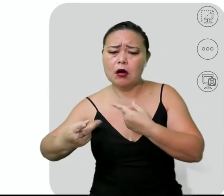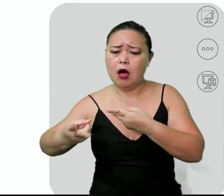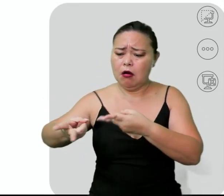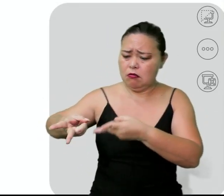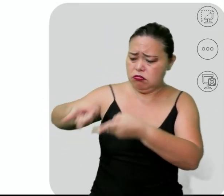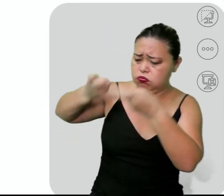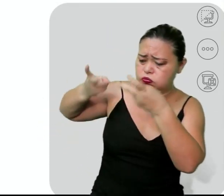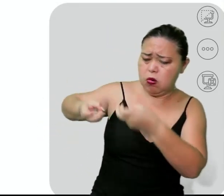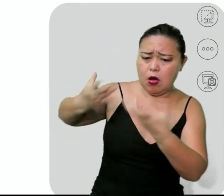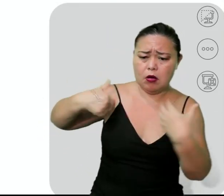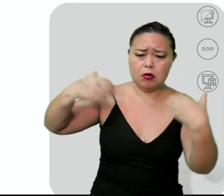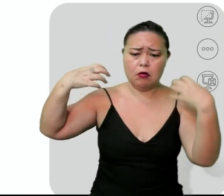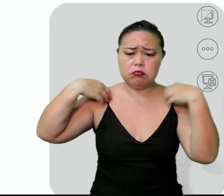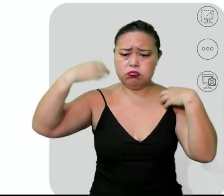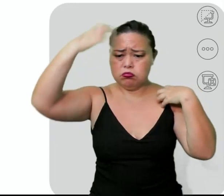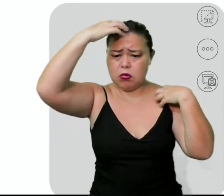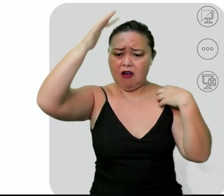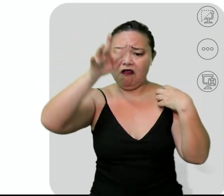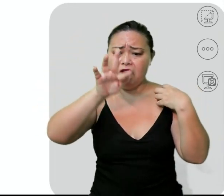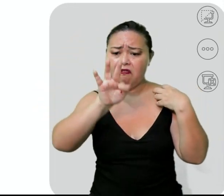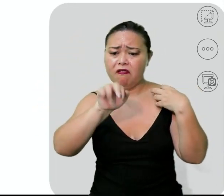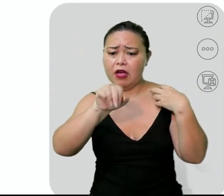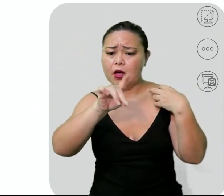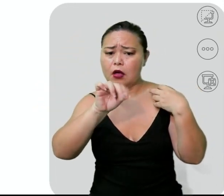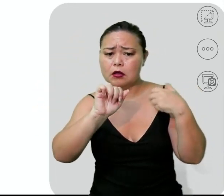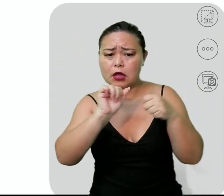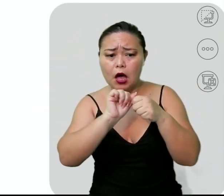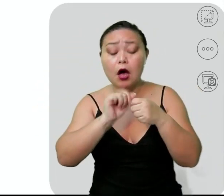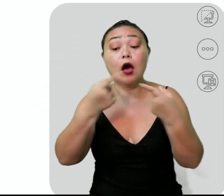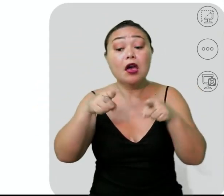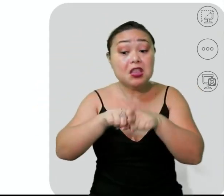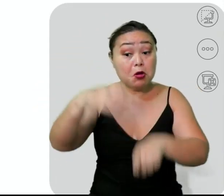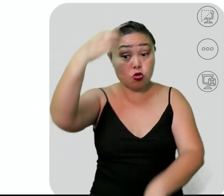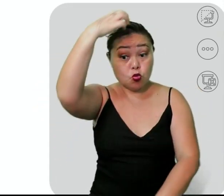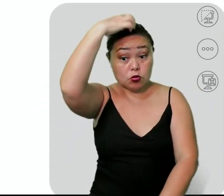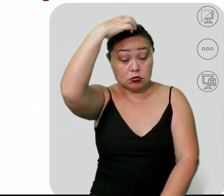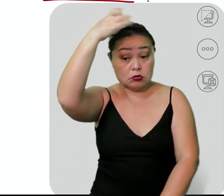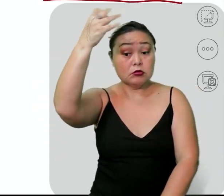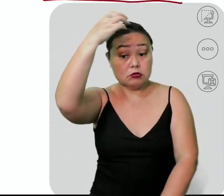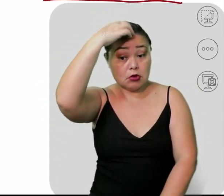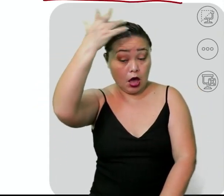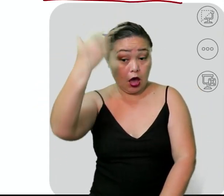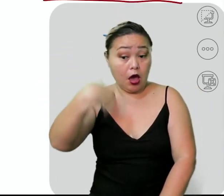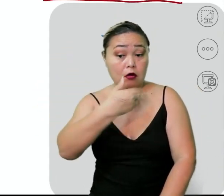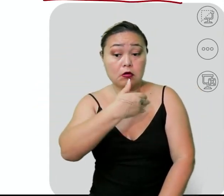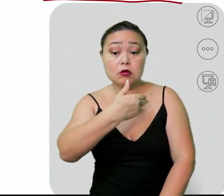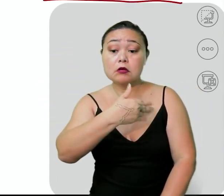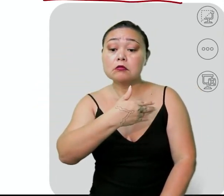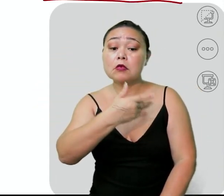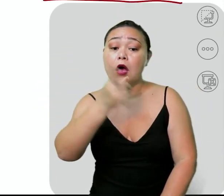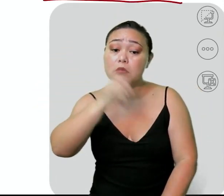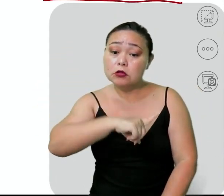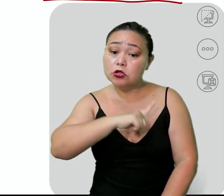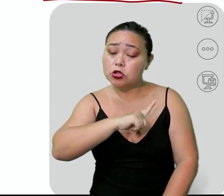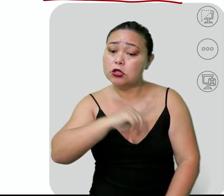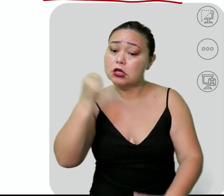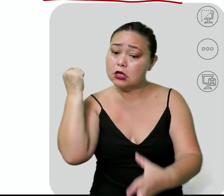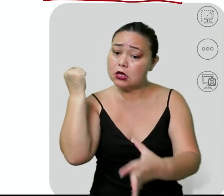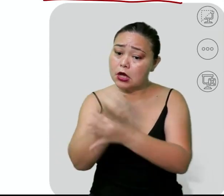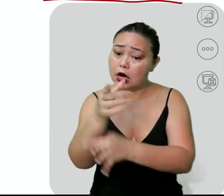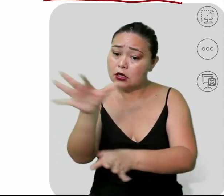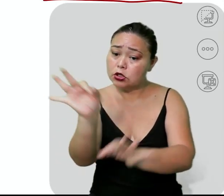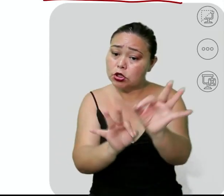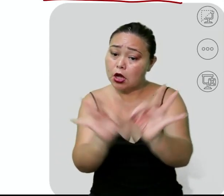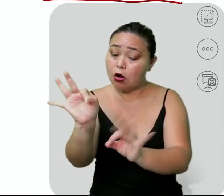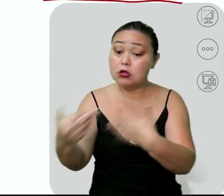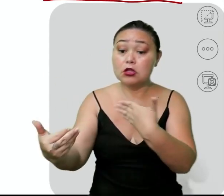exploração da nobreza feudal e da incapacidade dos reinos de garantir a ordem e proteger